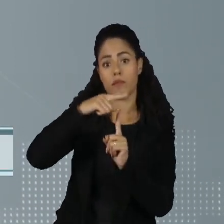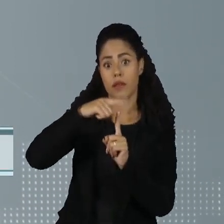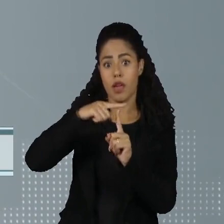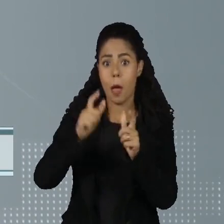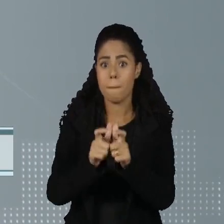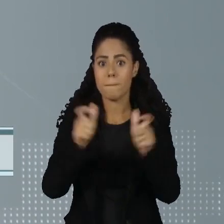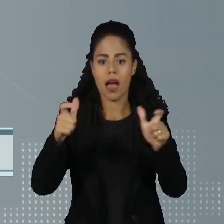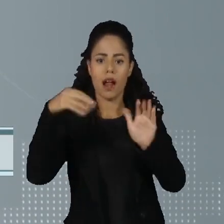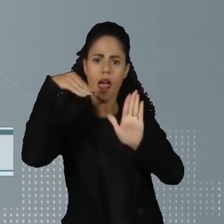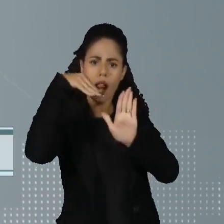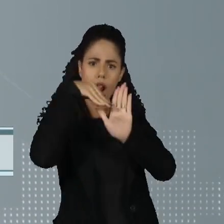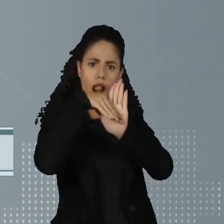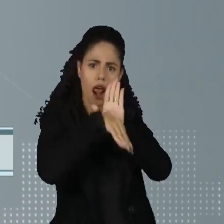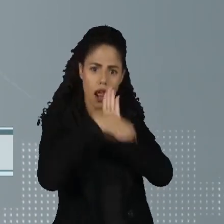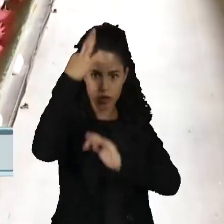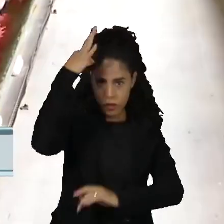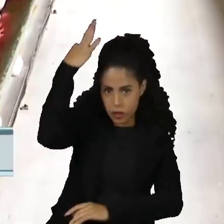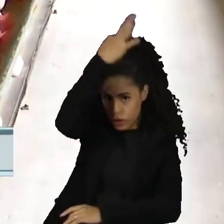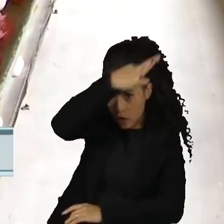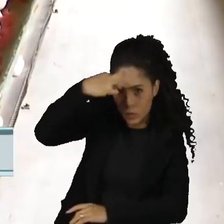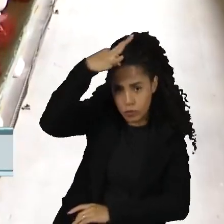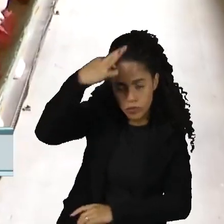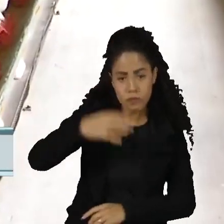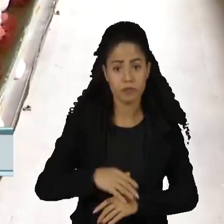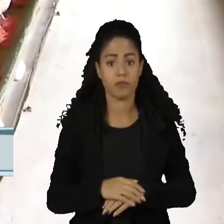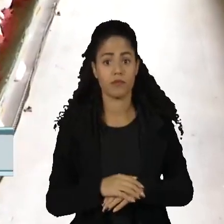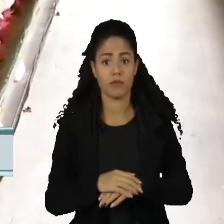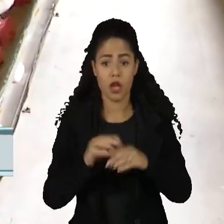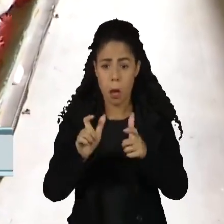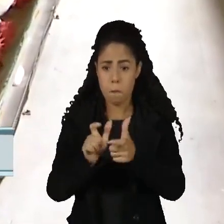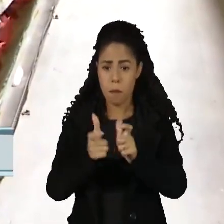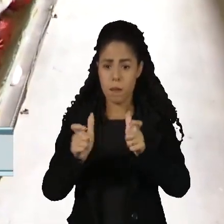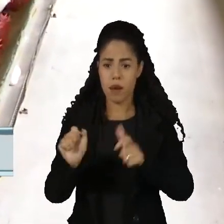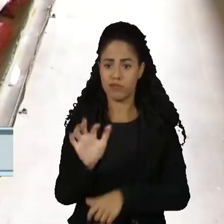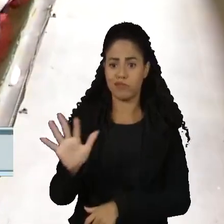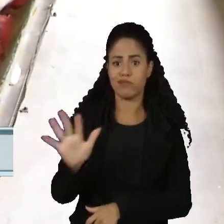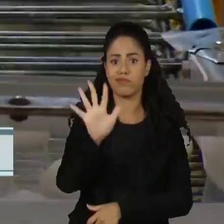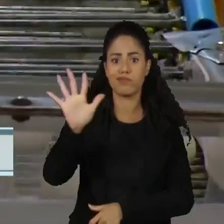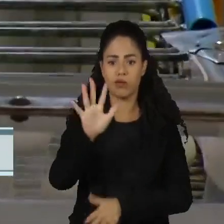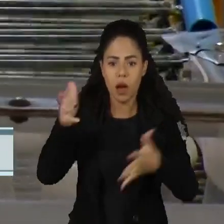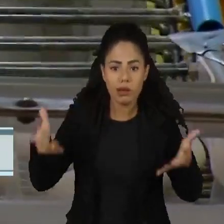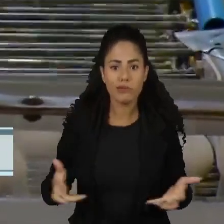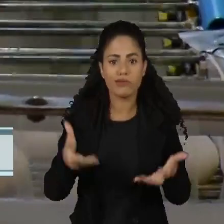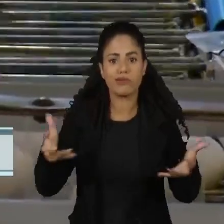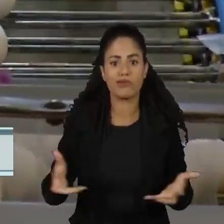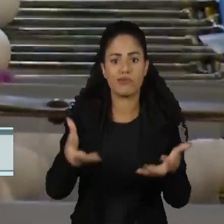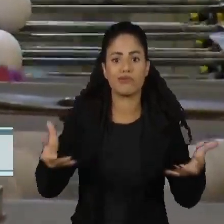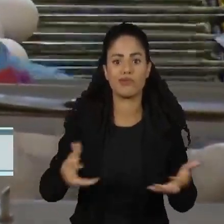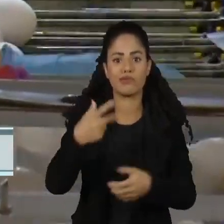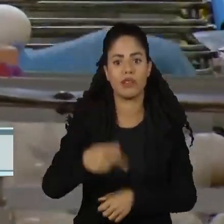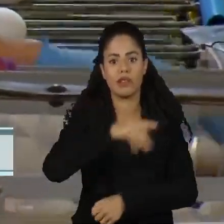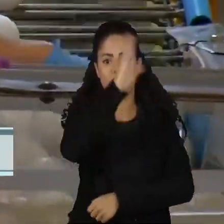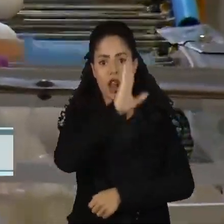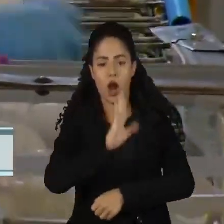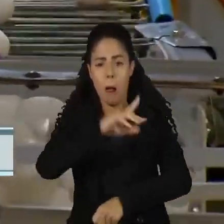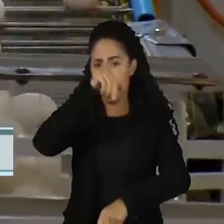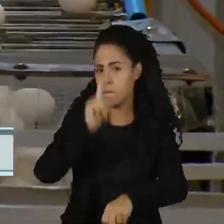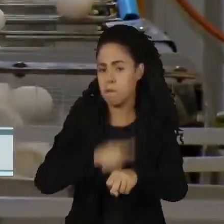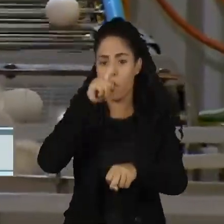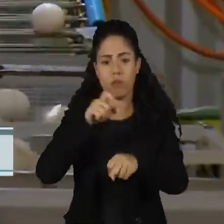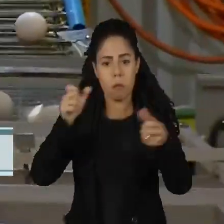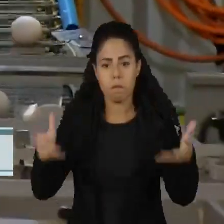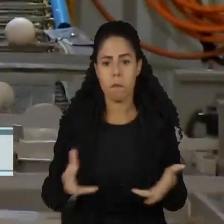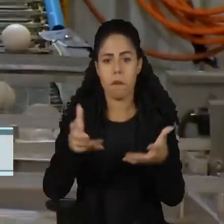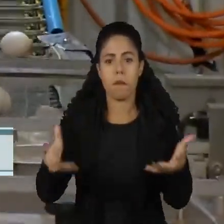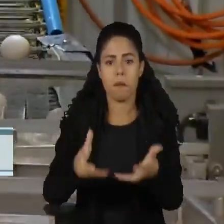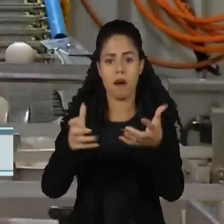maior queda foi no Espírito Santo. A alta vem apesar do aumento da produtividade. O Brasil bateu o recorde na produção